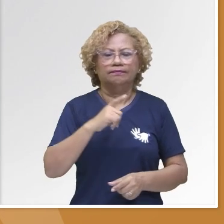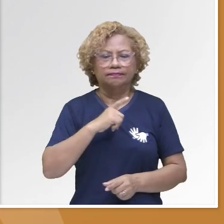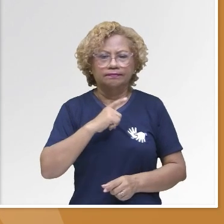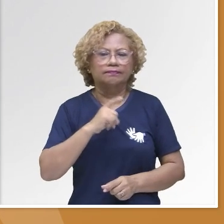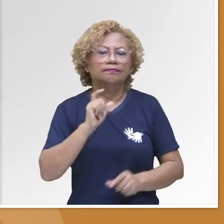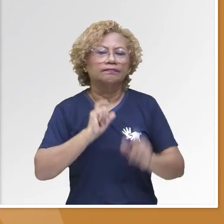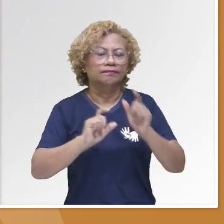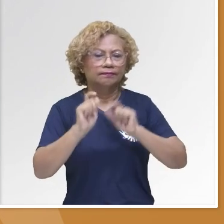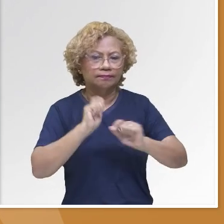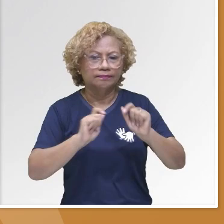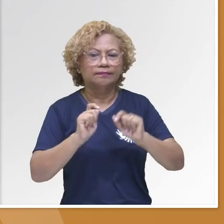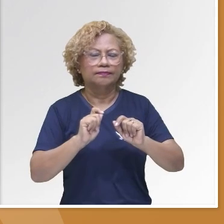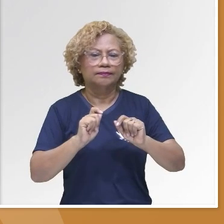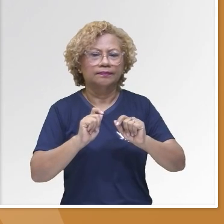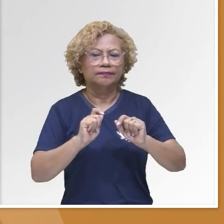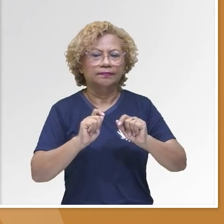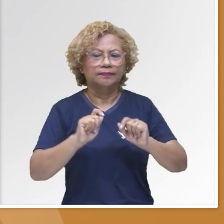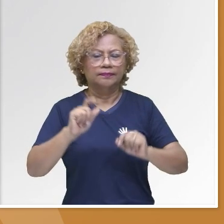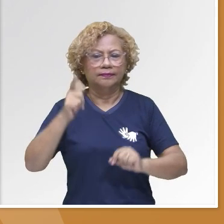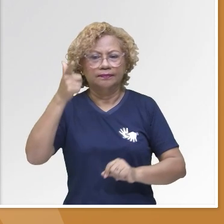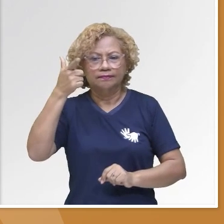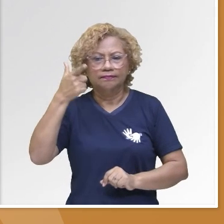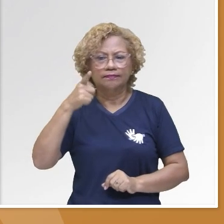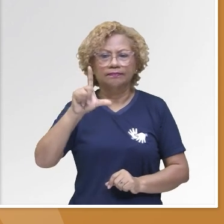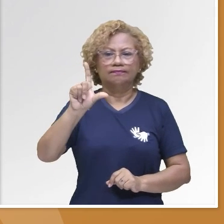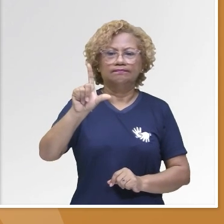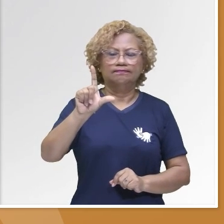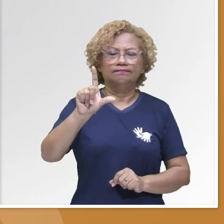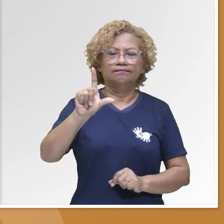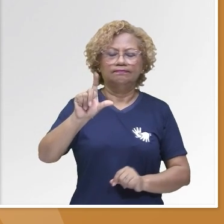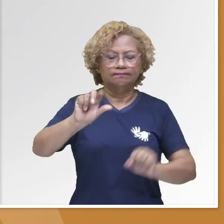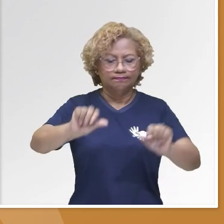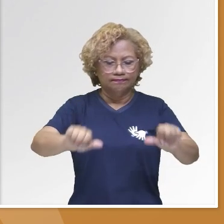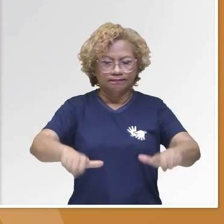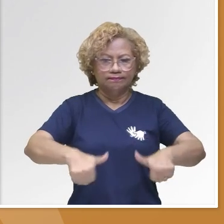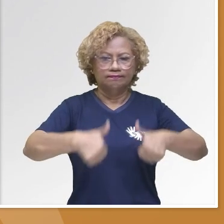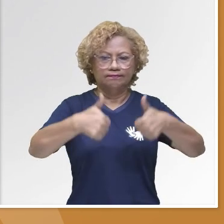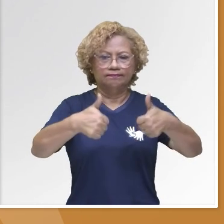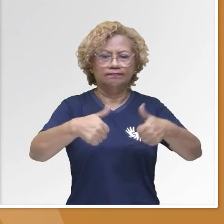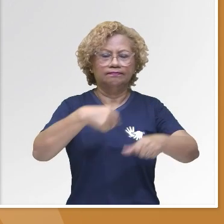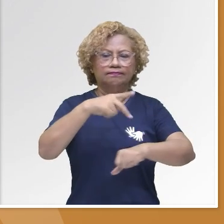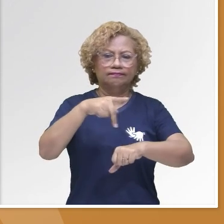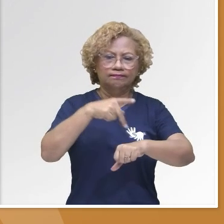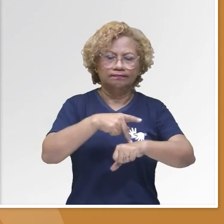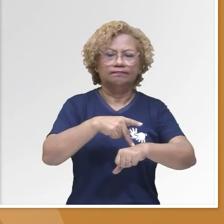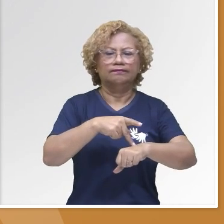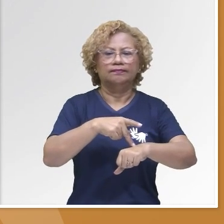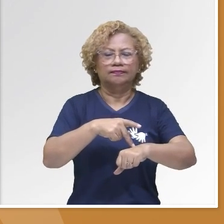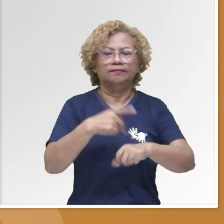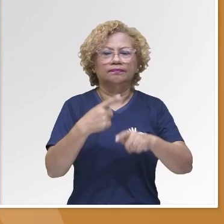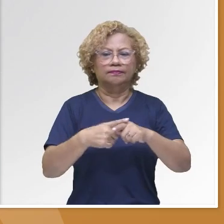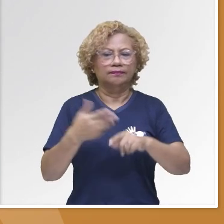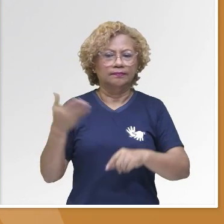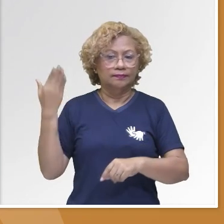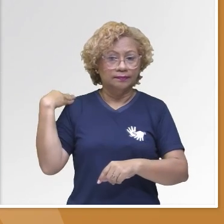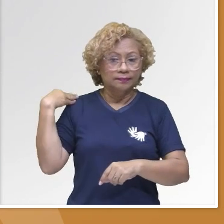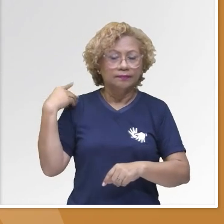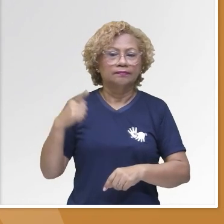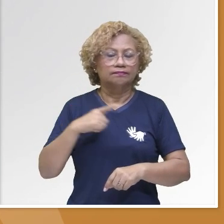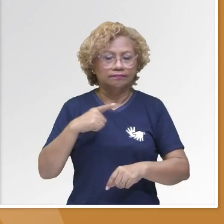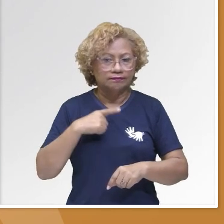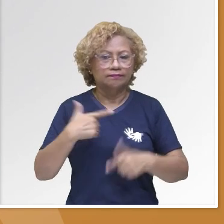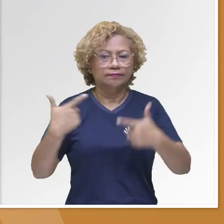Viabilizar a recuperação do velho mundo após o quê? A Segunda Guerra Mundial. Então, como a gente já verificou, após a Segunda